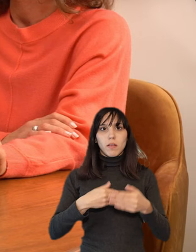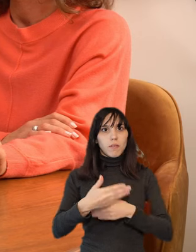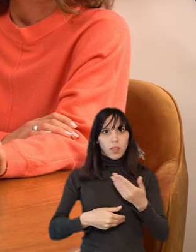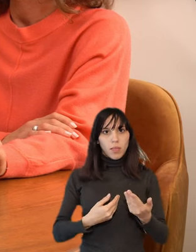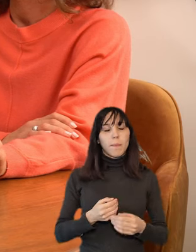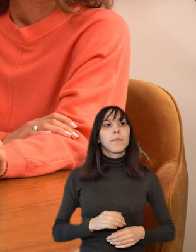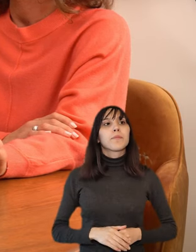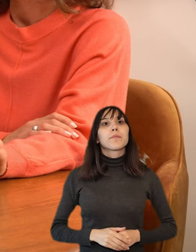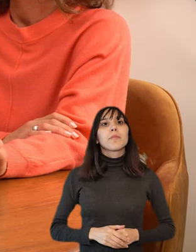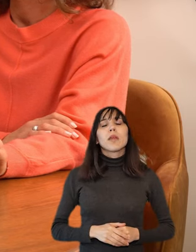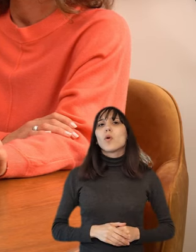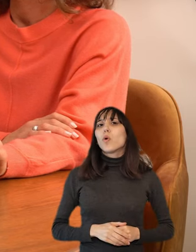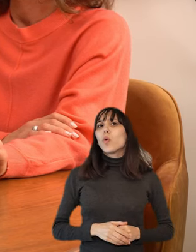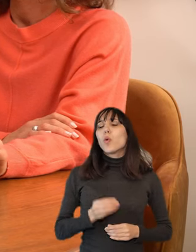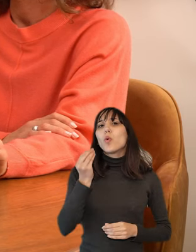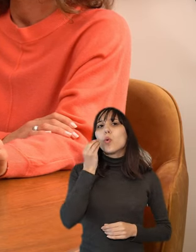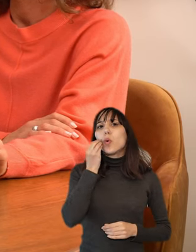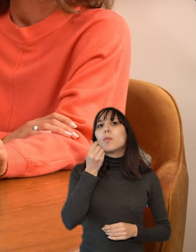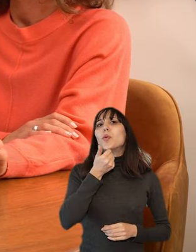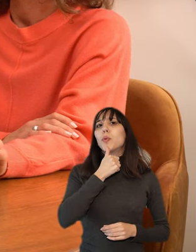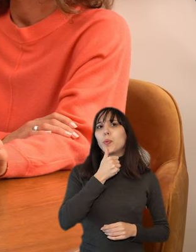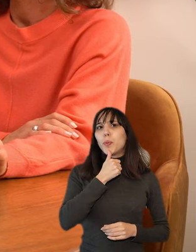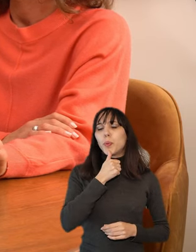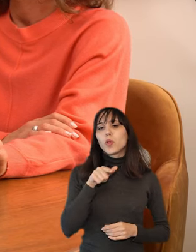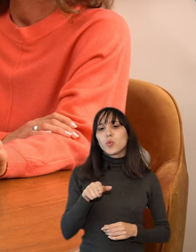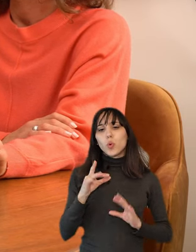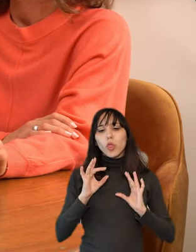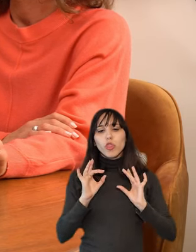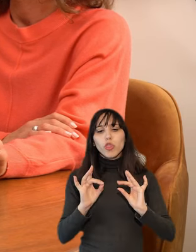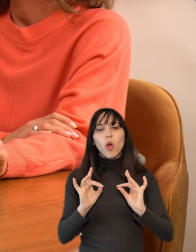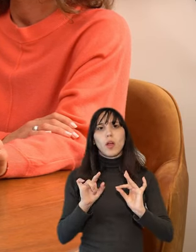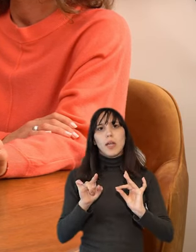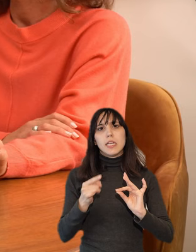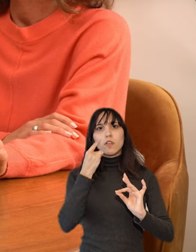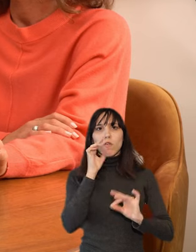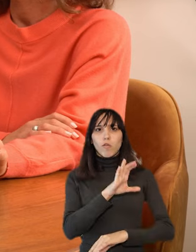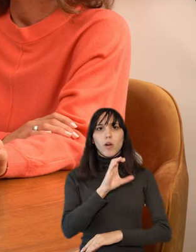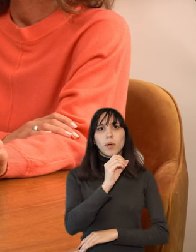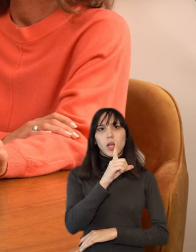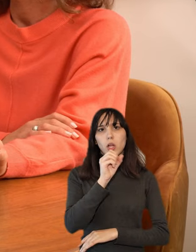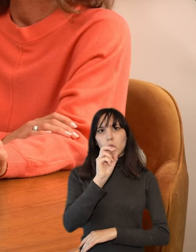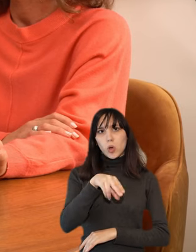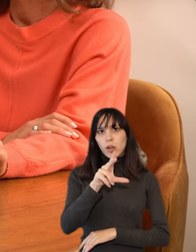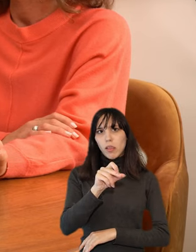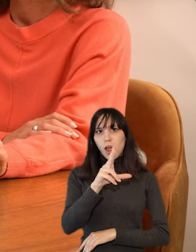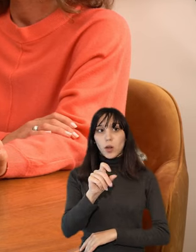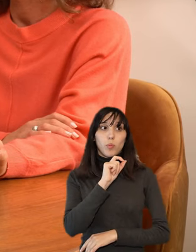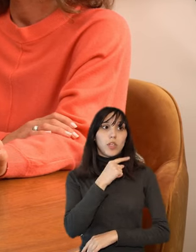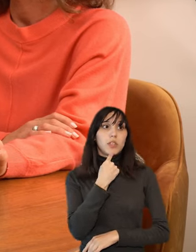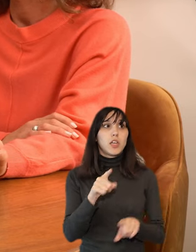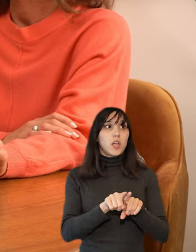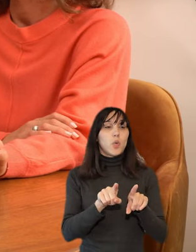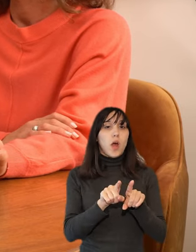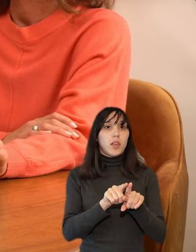educação eh como é que colocas aqui a experiência Clone Lara sim porque a clon Lara podíamos dizer que já é uma